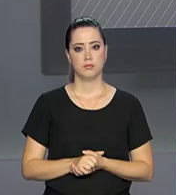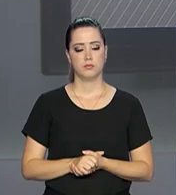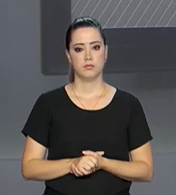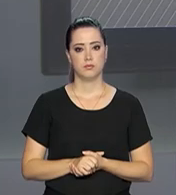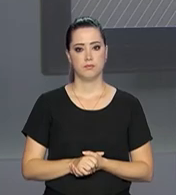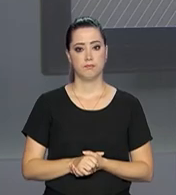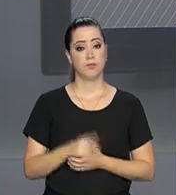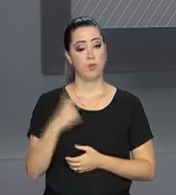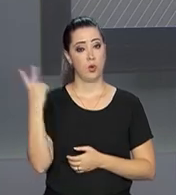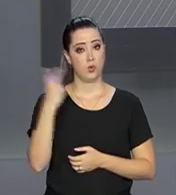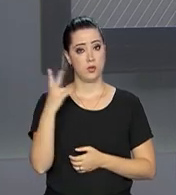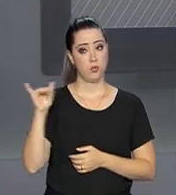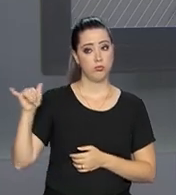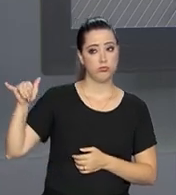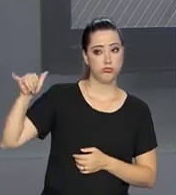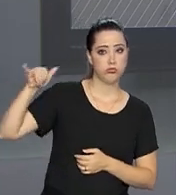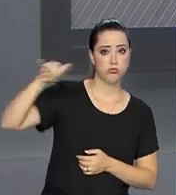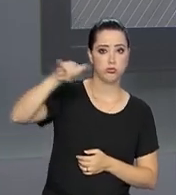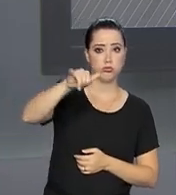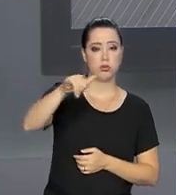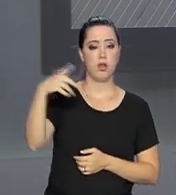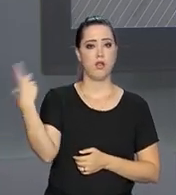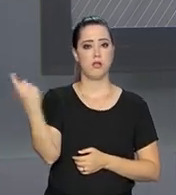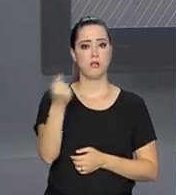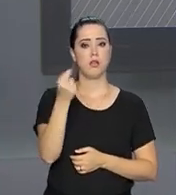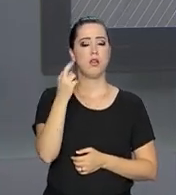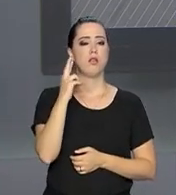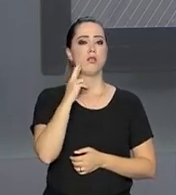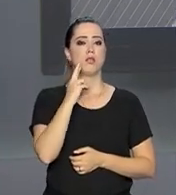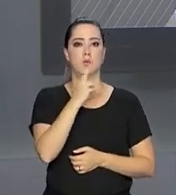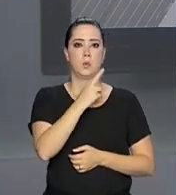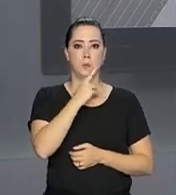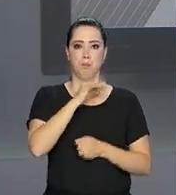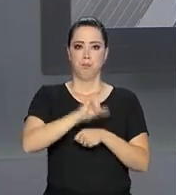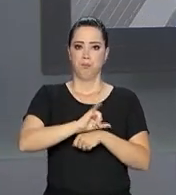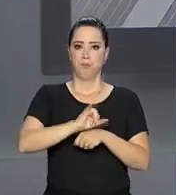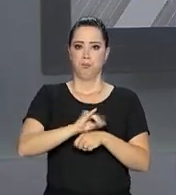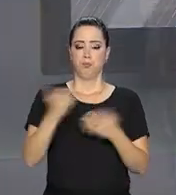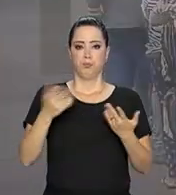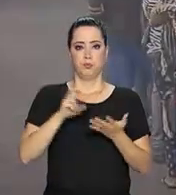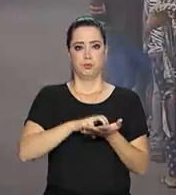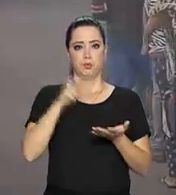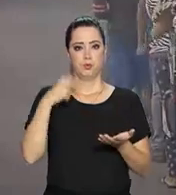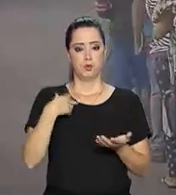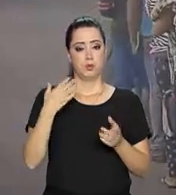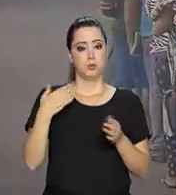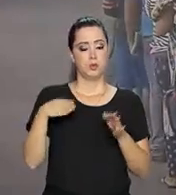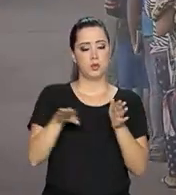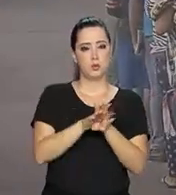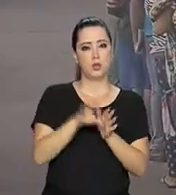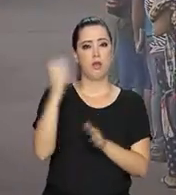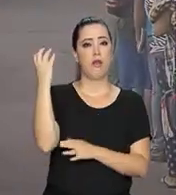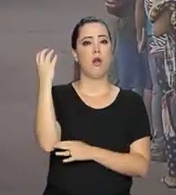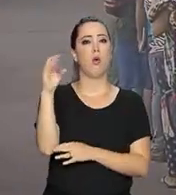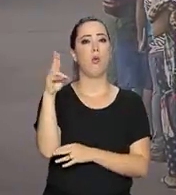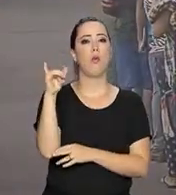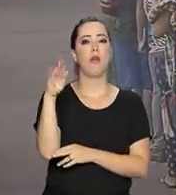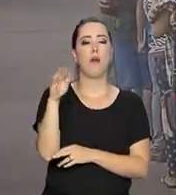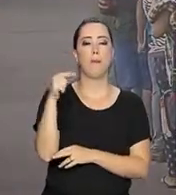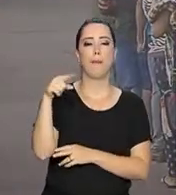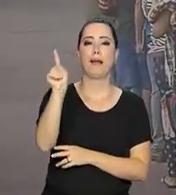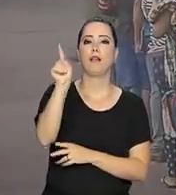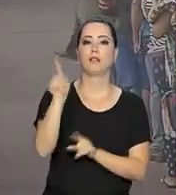Um segundo avião da FAB deixou Boa Vista nesta sexta-feira pela manhã, desta vez com destino a Cuiabá. 70